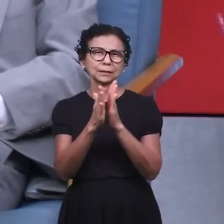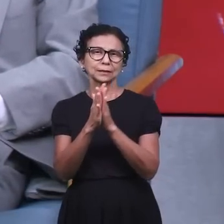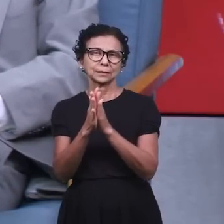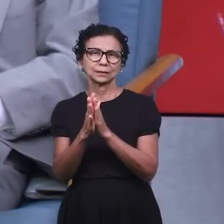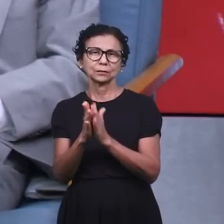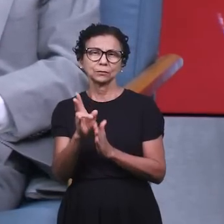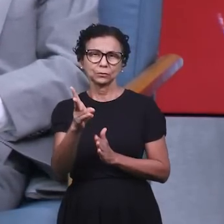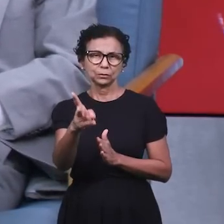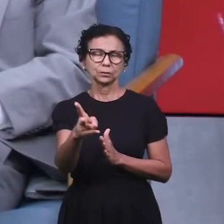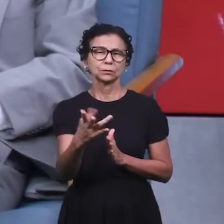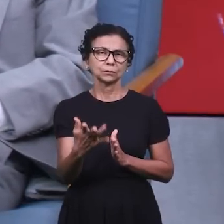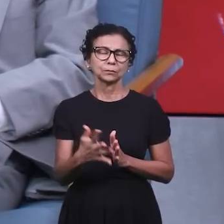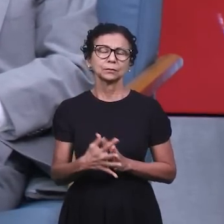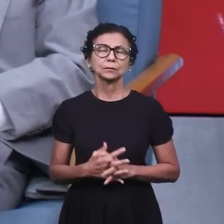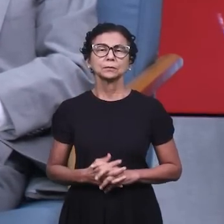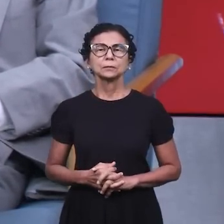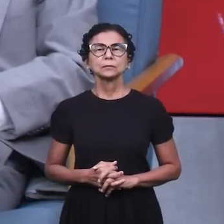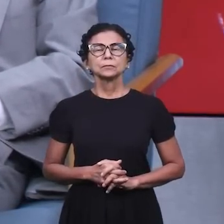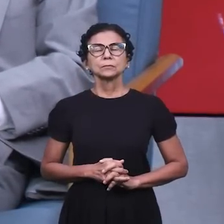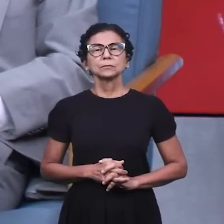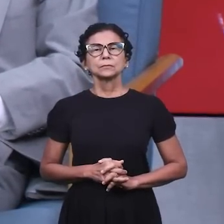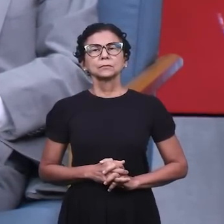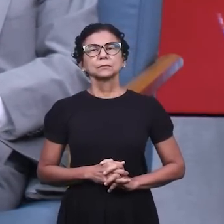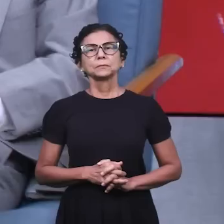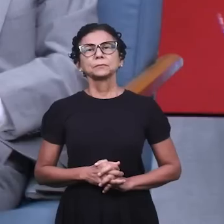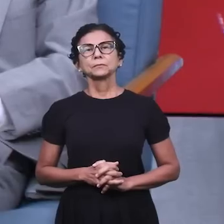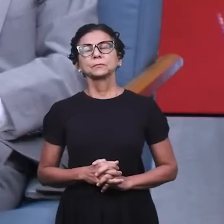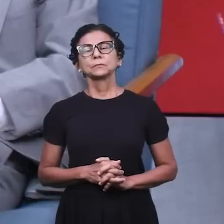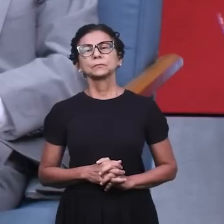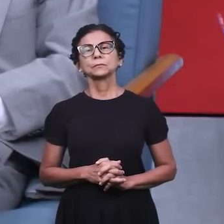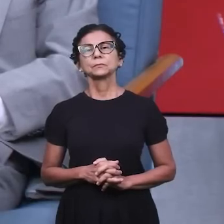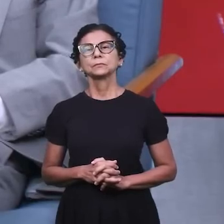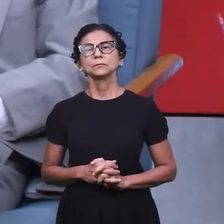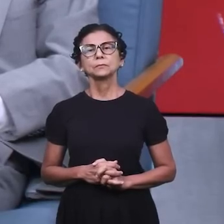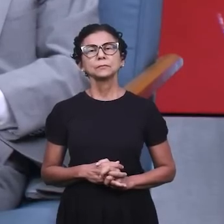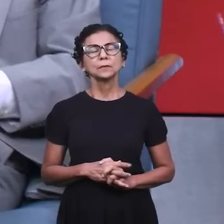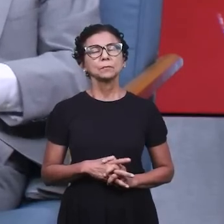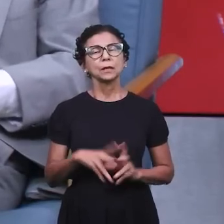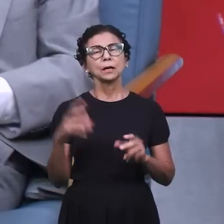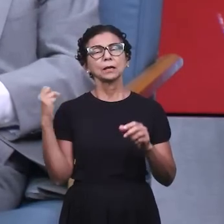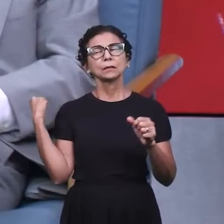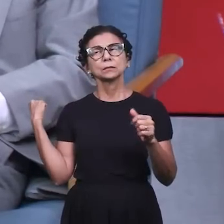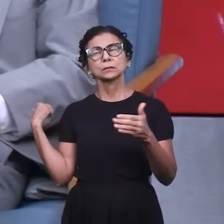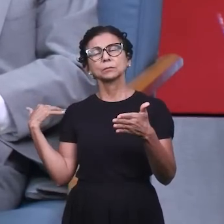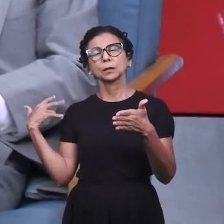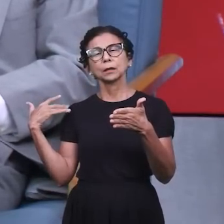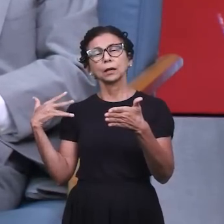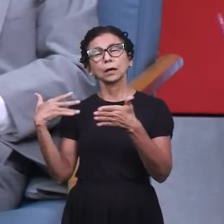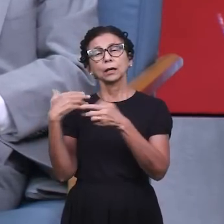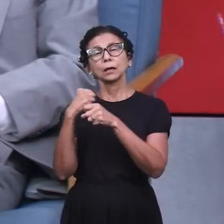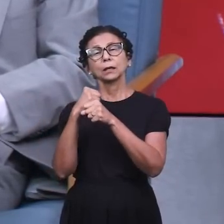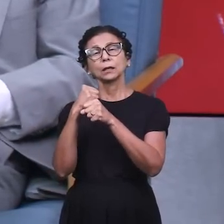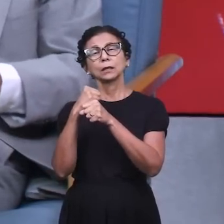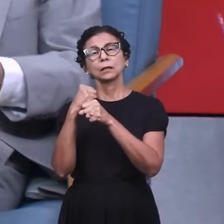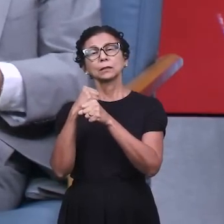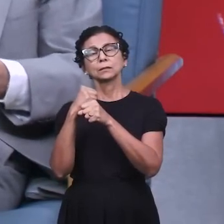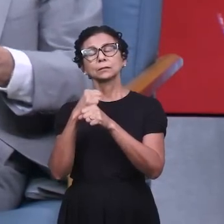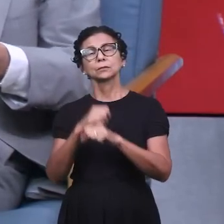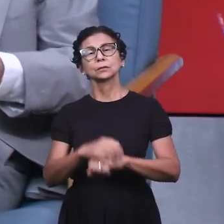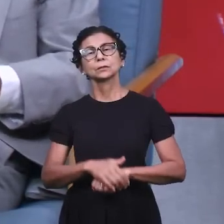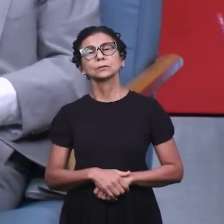As vigílias ainda acontecem, mas com o passar dos anos,